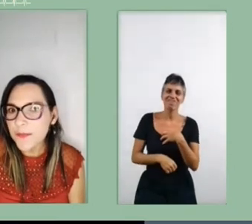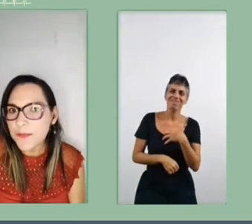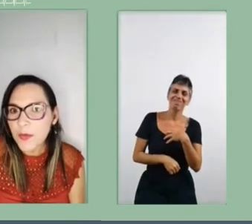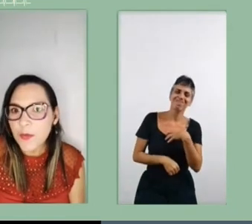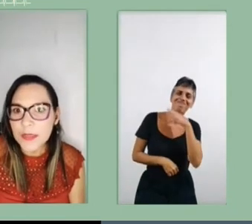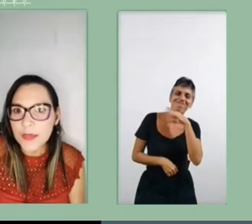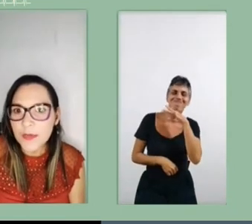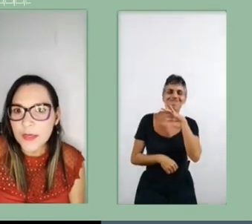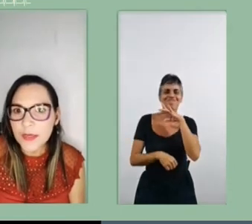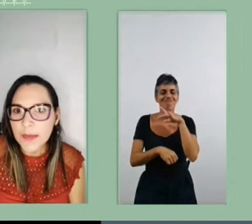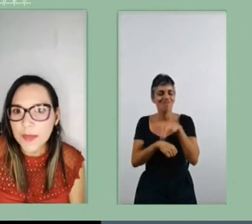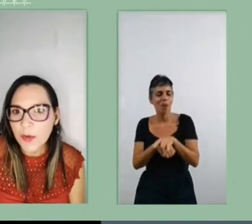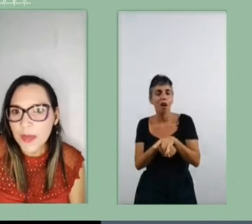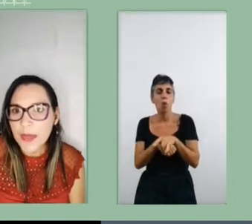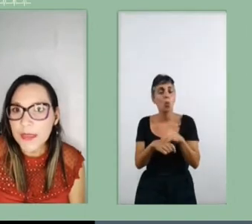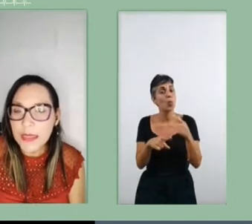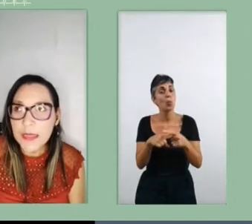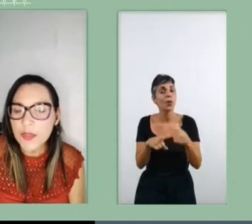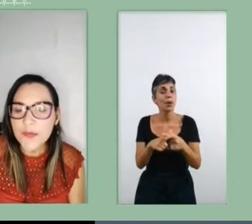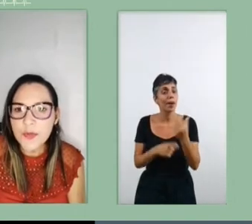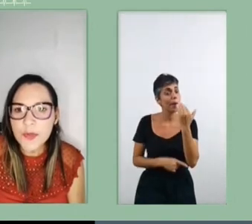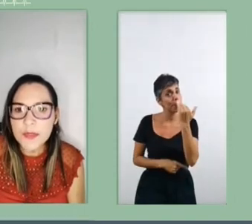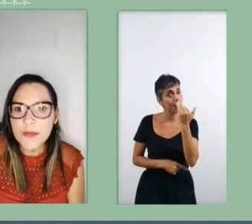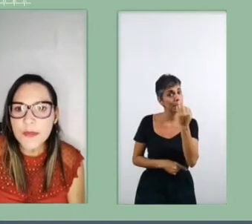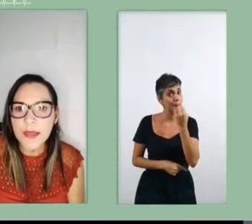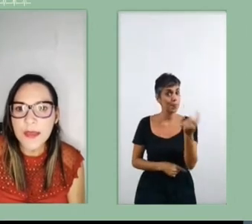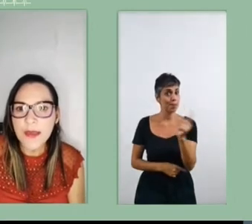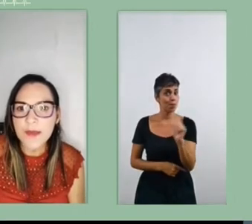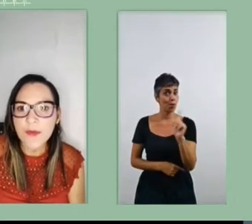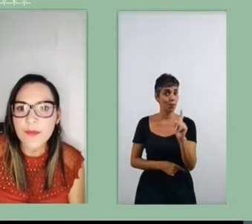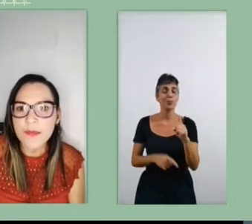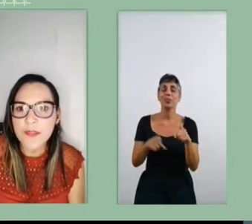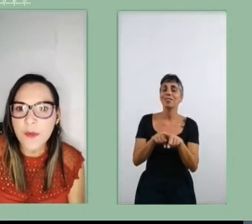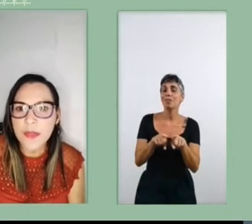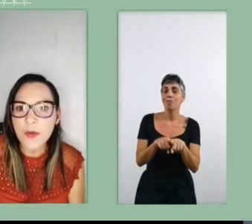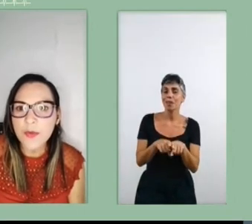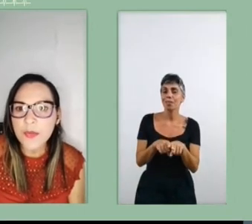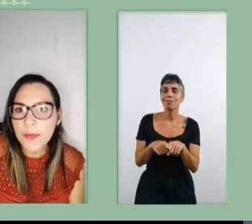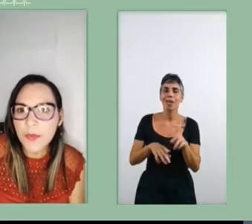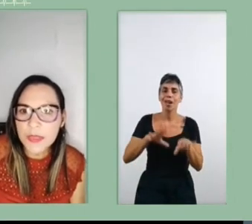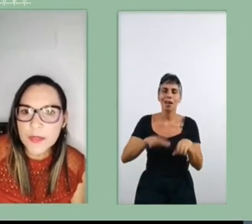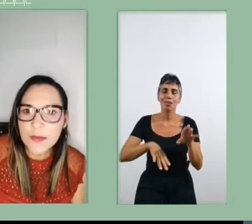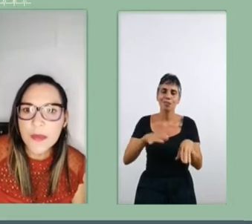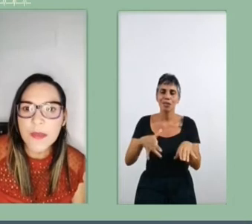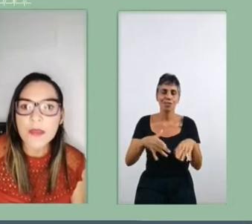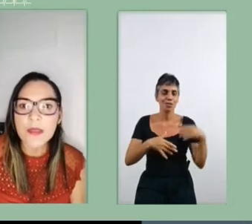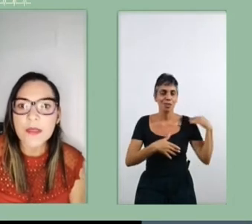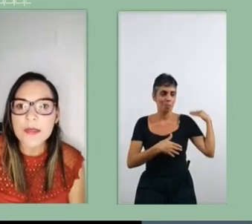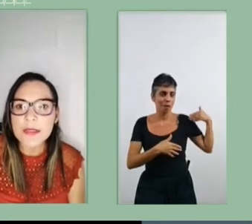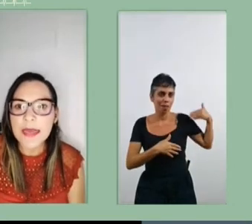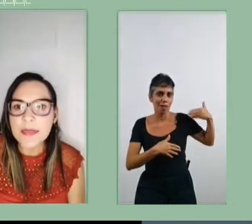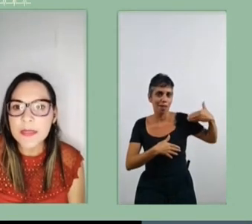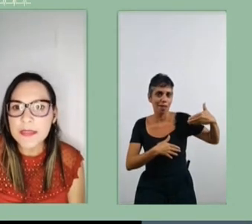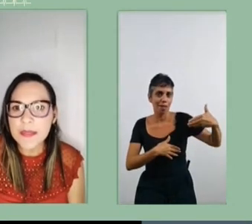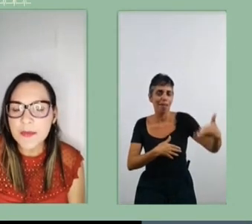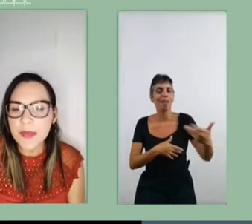comido o que é para comer e tem disfunções que vão se formando ao longo do tempo com isso. Então,